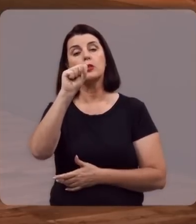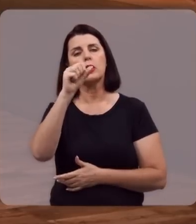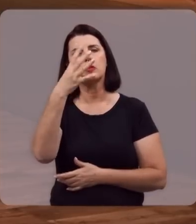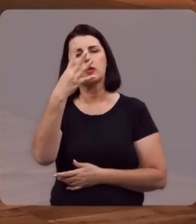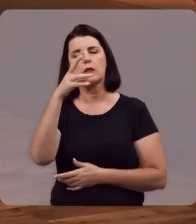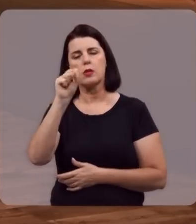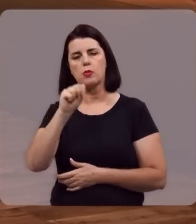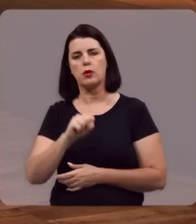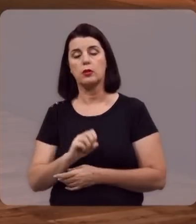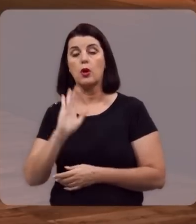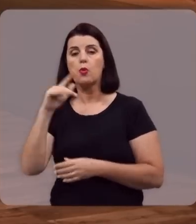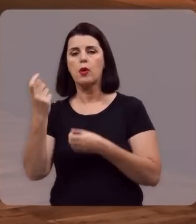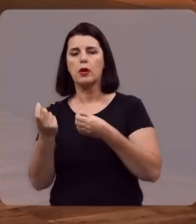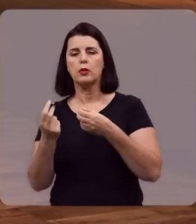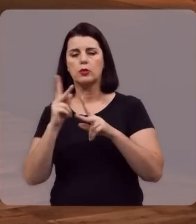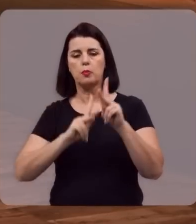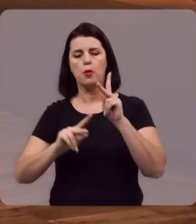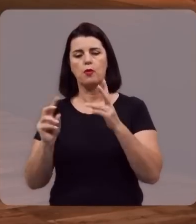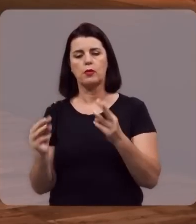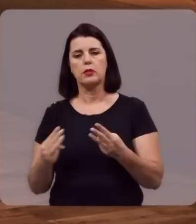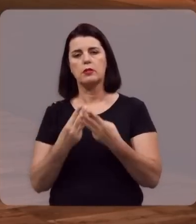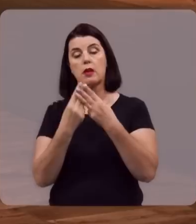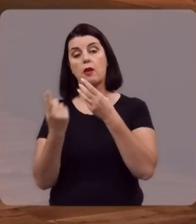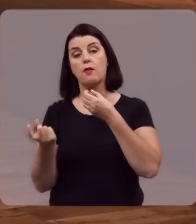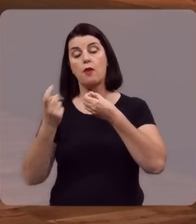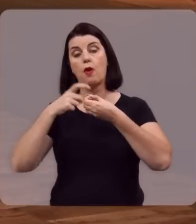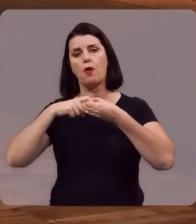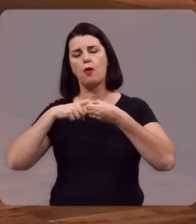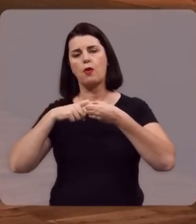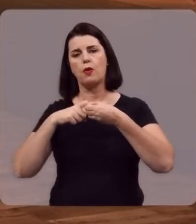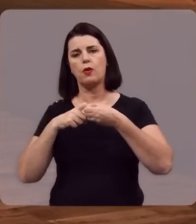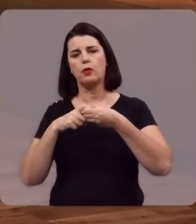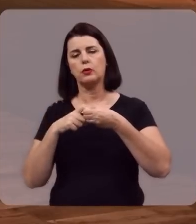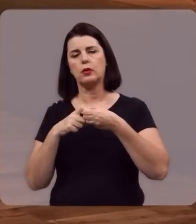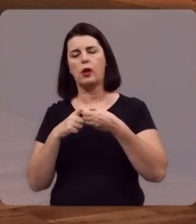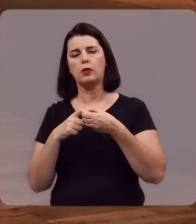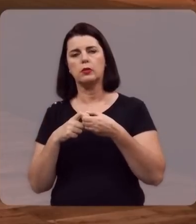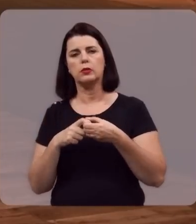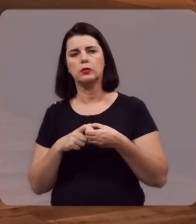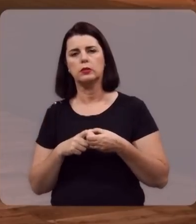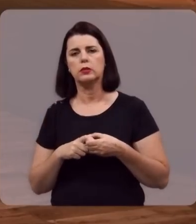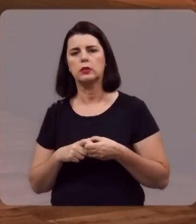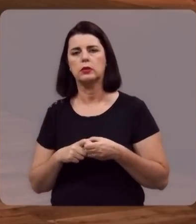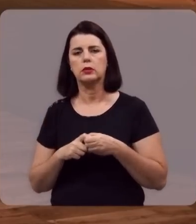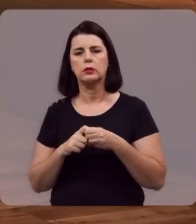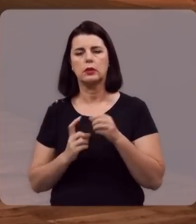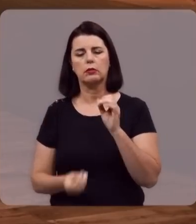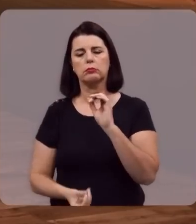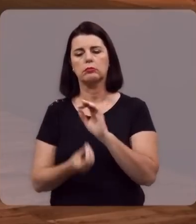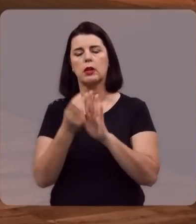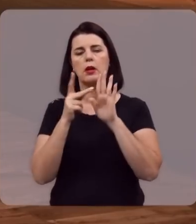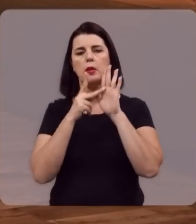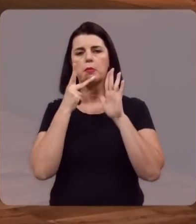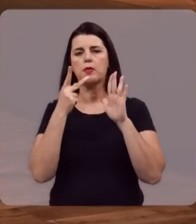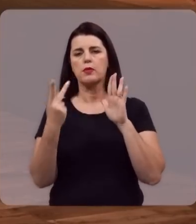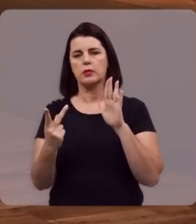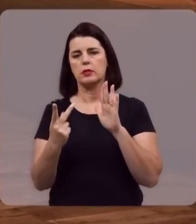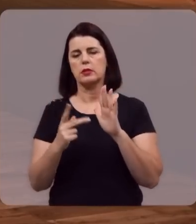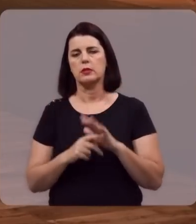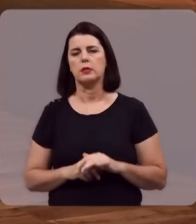quando Israel retorna milagrosamente, cumprindo as profecias bíblicas, para o seu